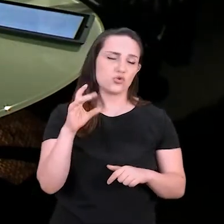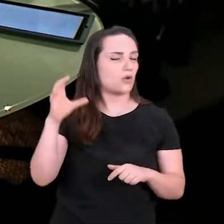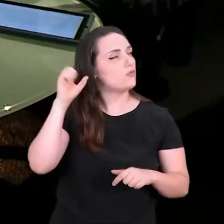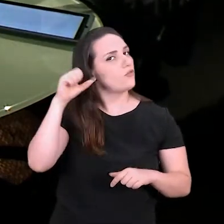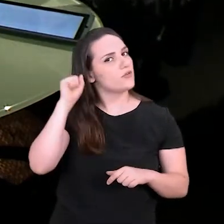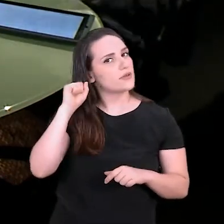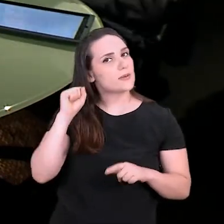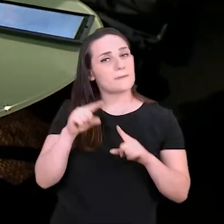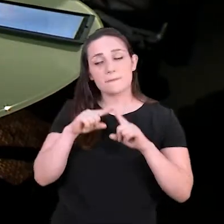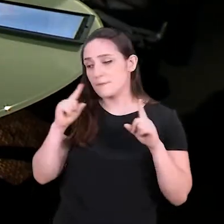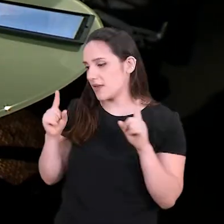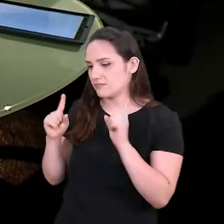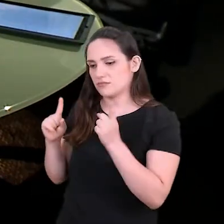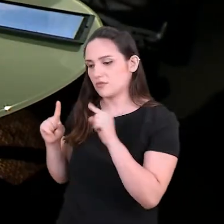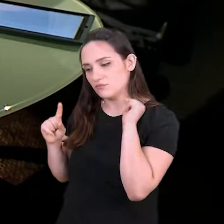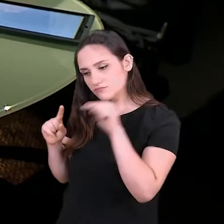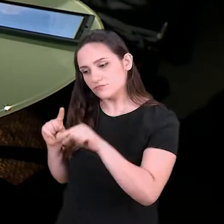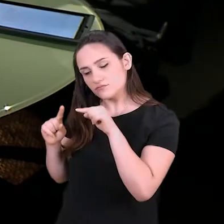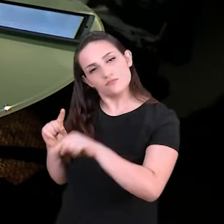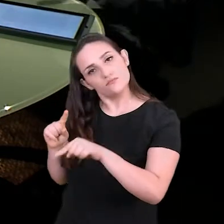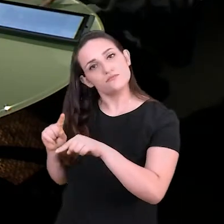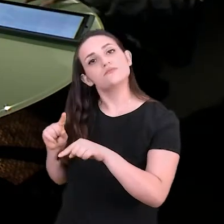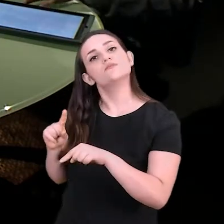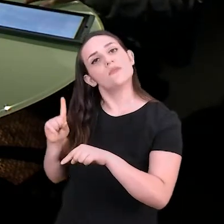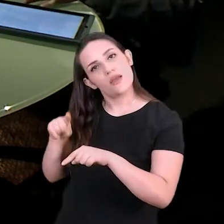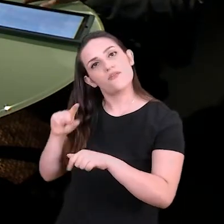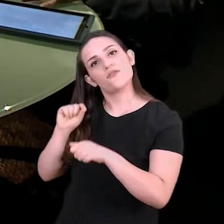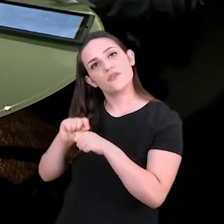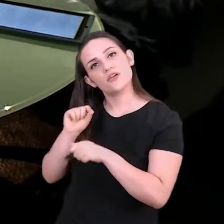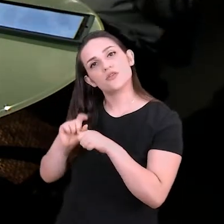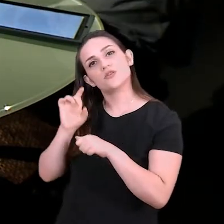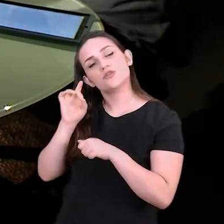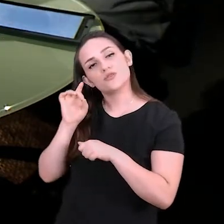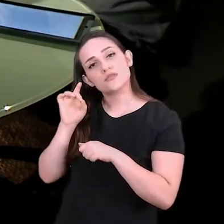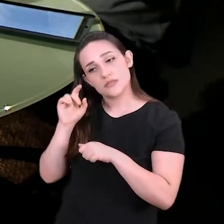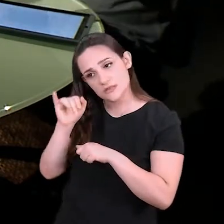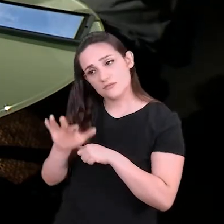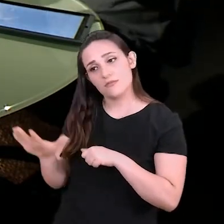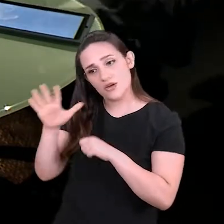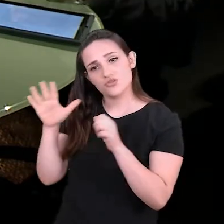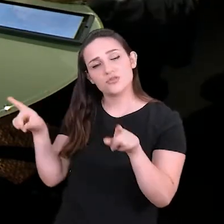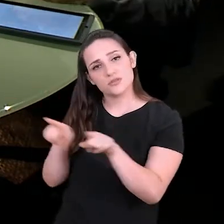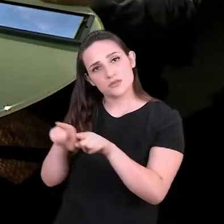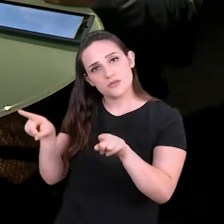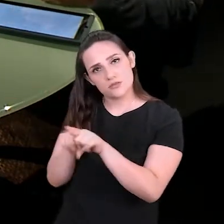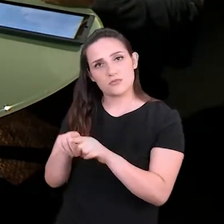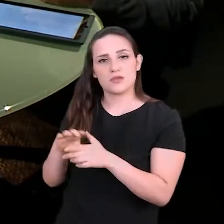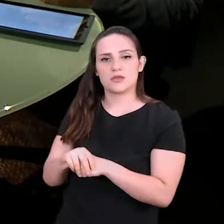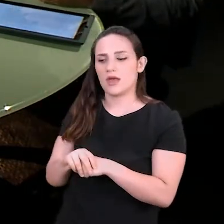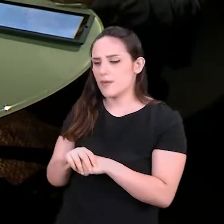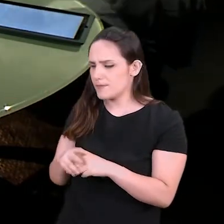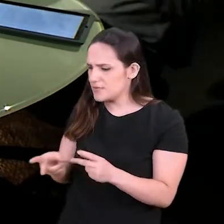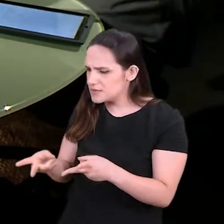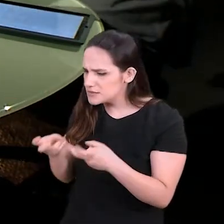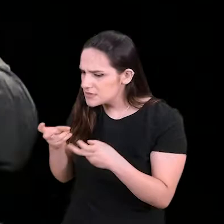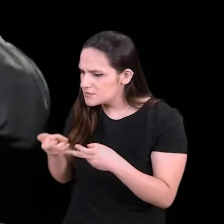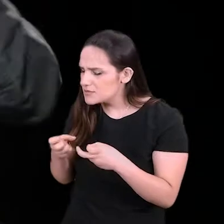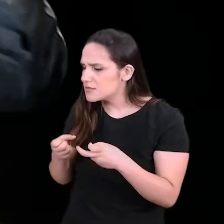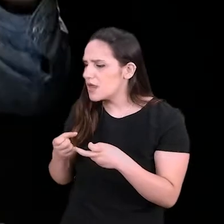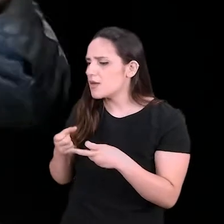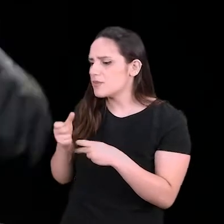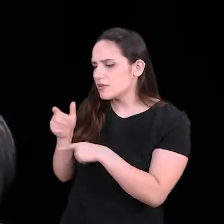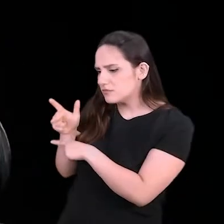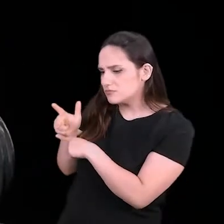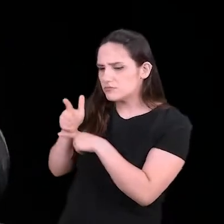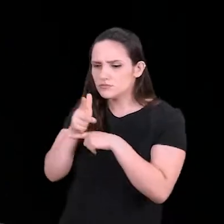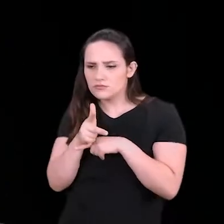a imagem. Então, a CBN opta em oferecer imagem e aí se utilizar de gerador de caracteres, se